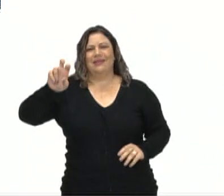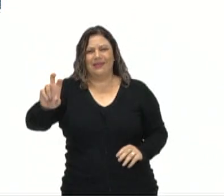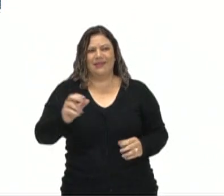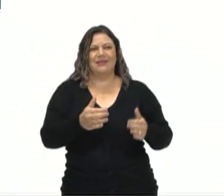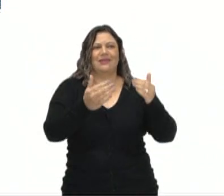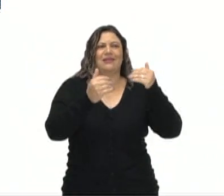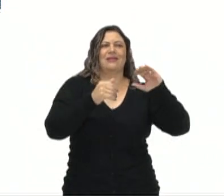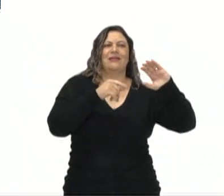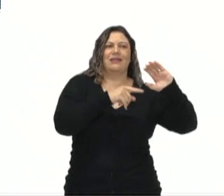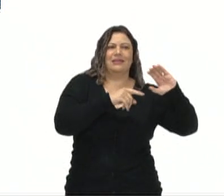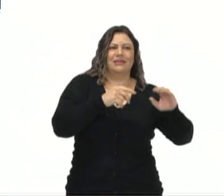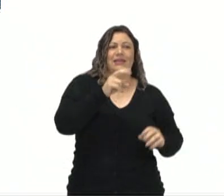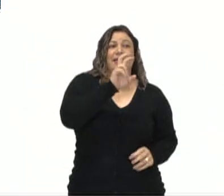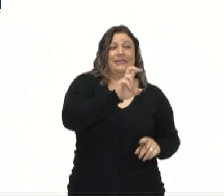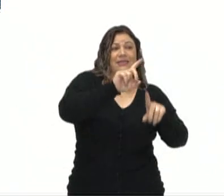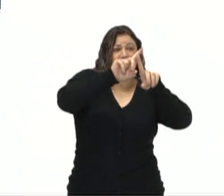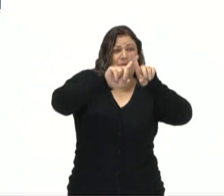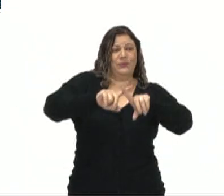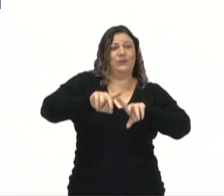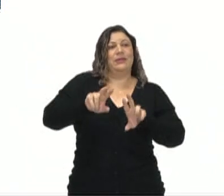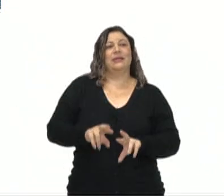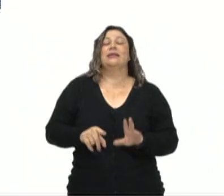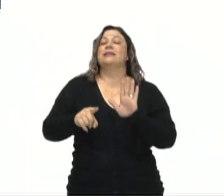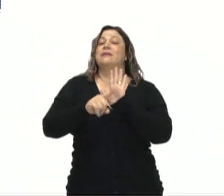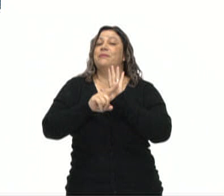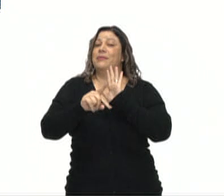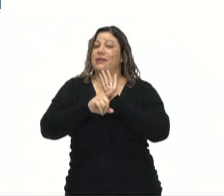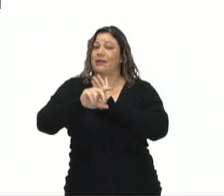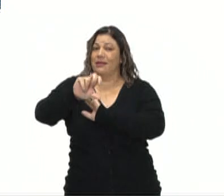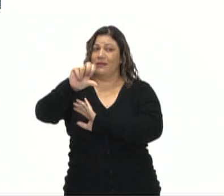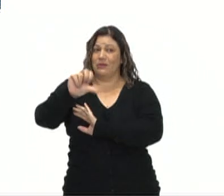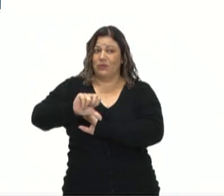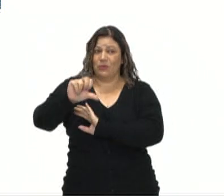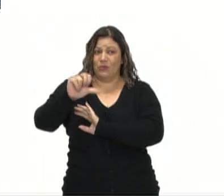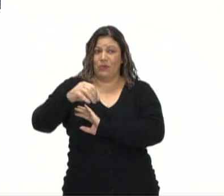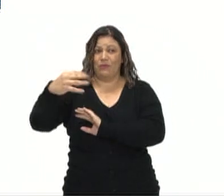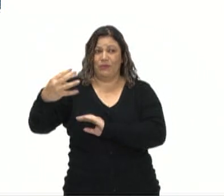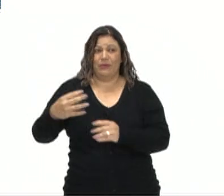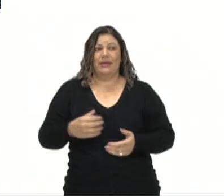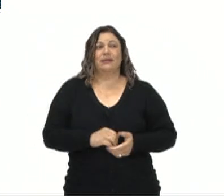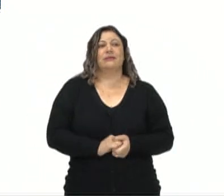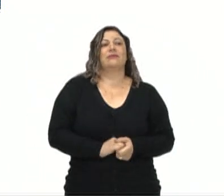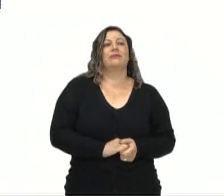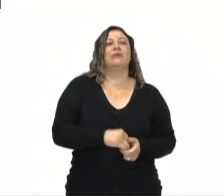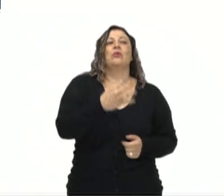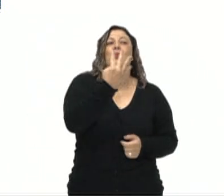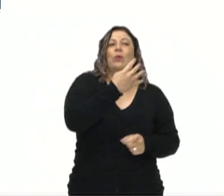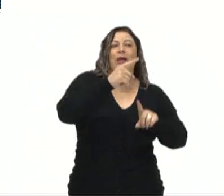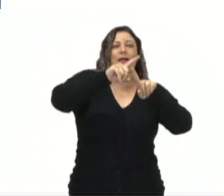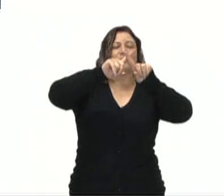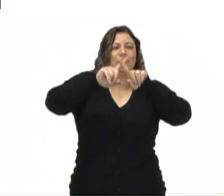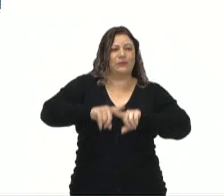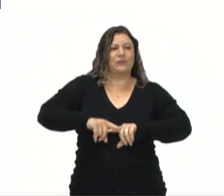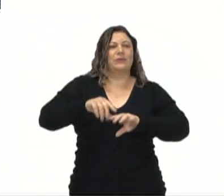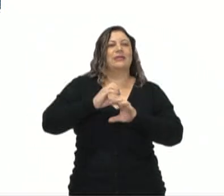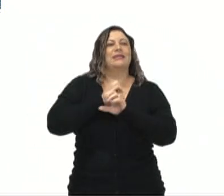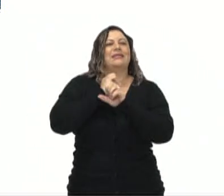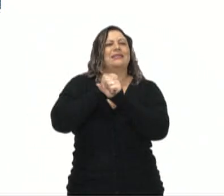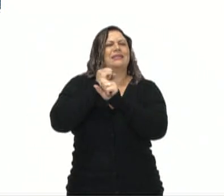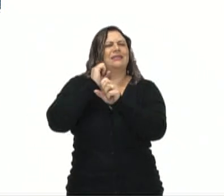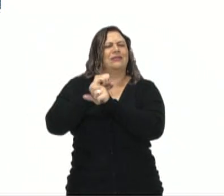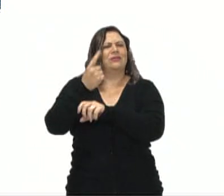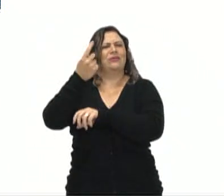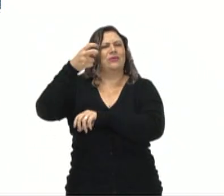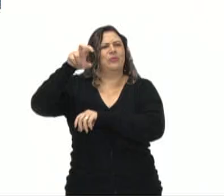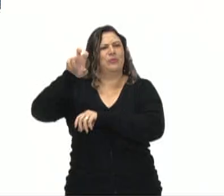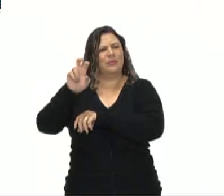Letra C. 5 vezes a diferença entre 9 e 4. E letra D. 4 vezes a soma de 15 com